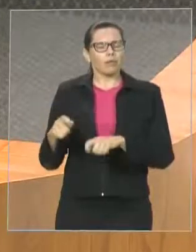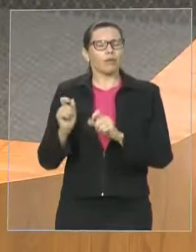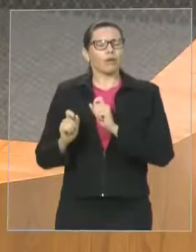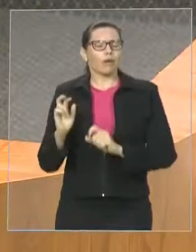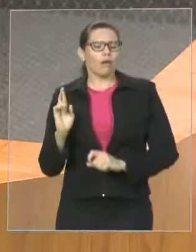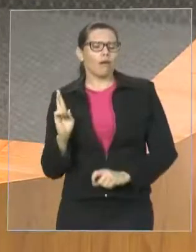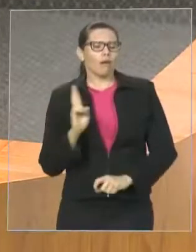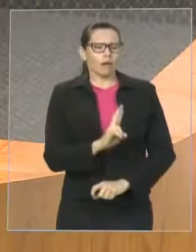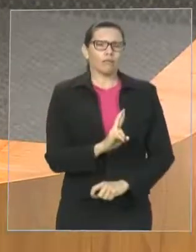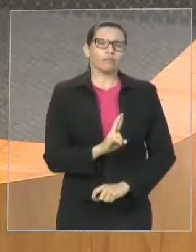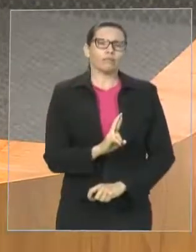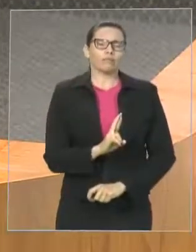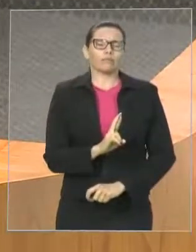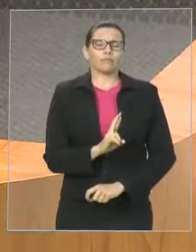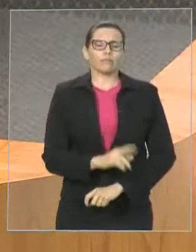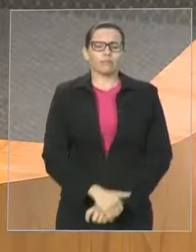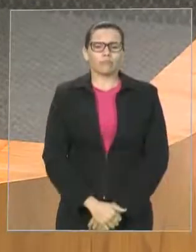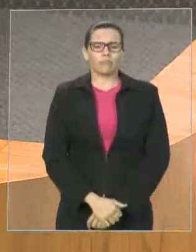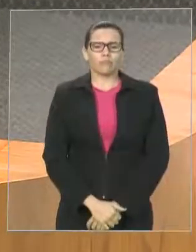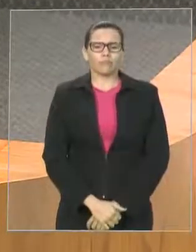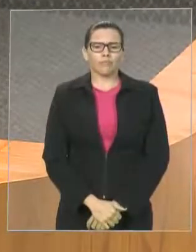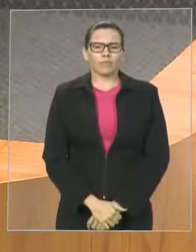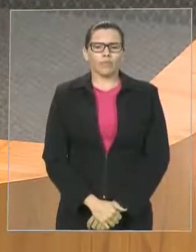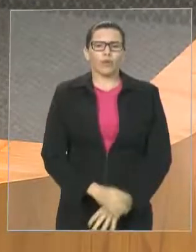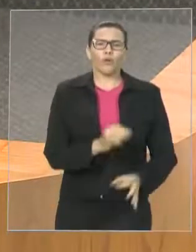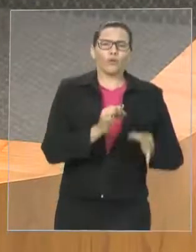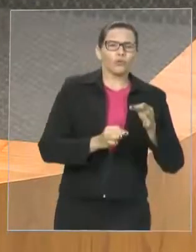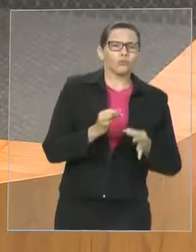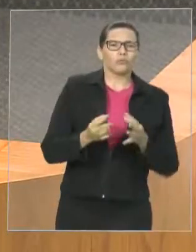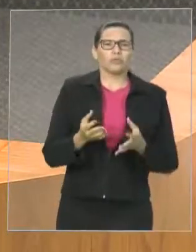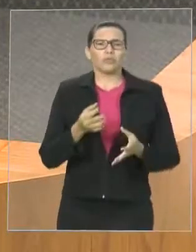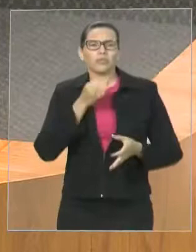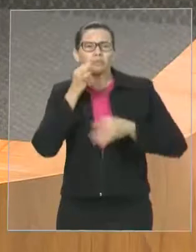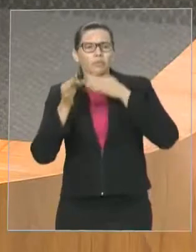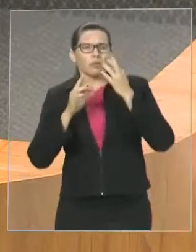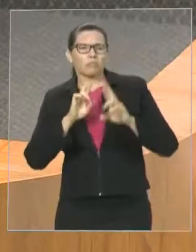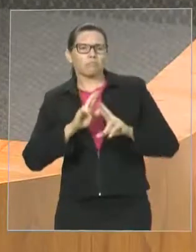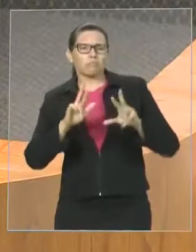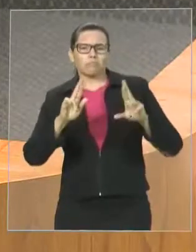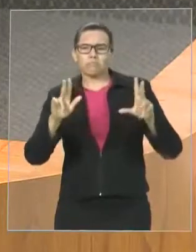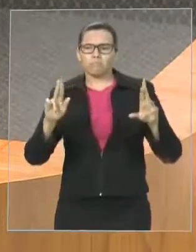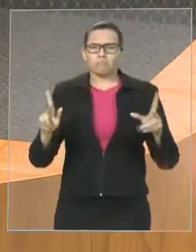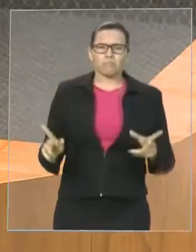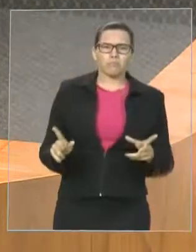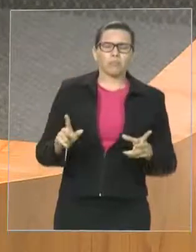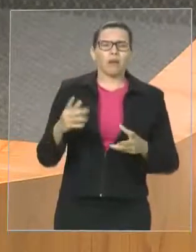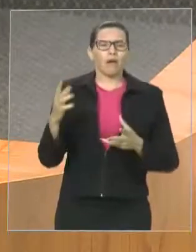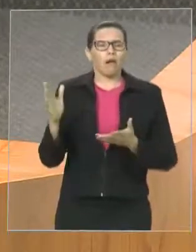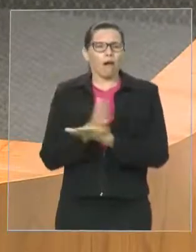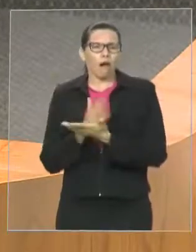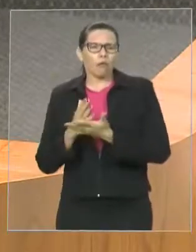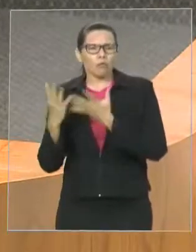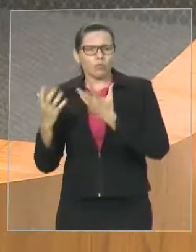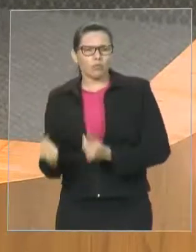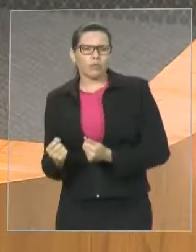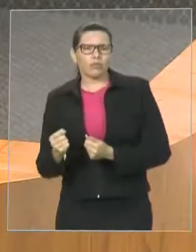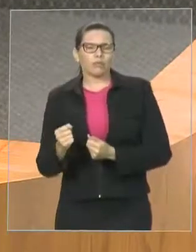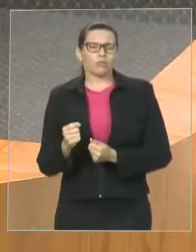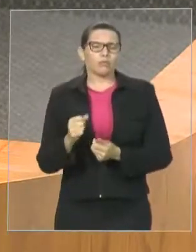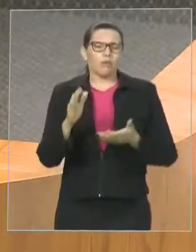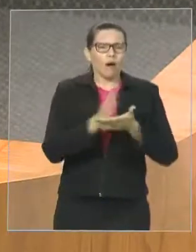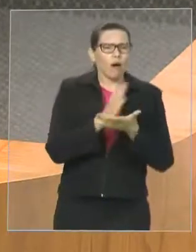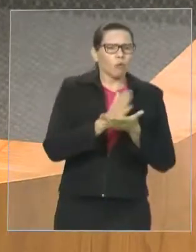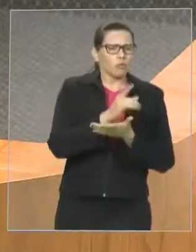ver juízes, cada um dá um posicionamento, tem um que dá a favor, tem outro que dá contra, e cria uma situação